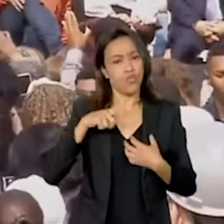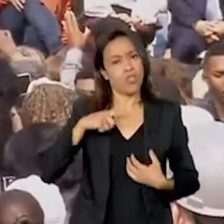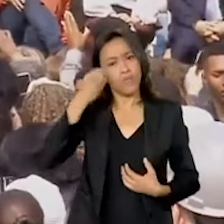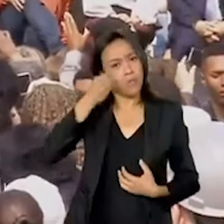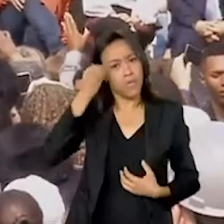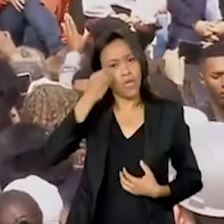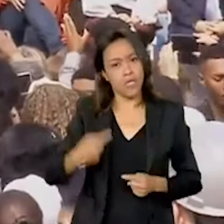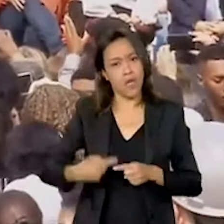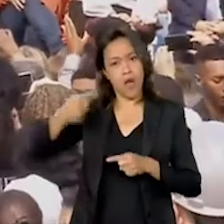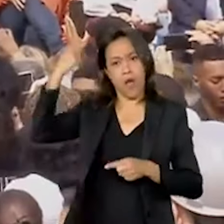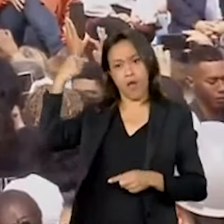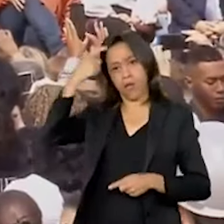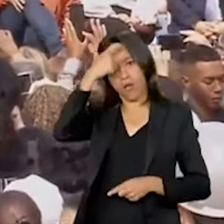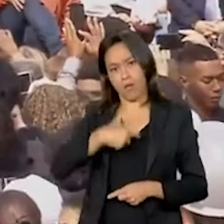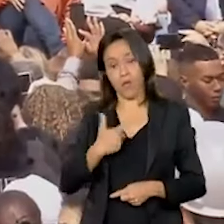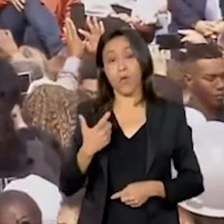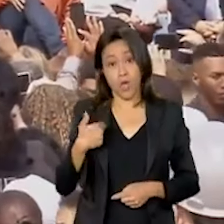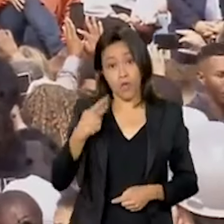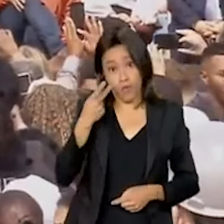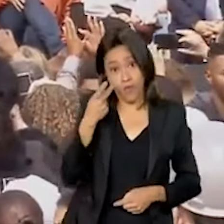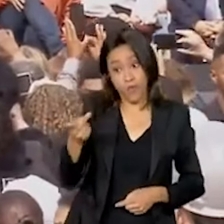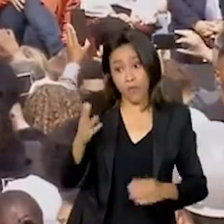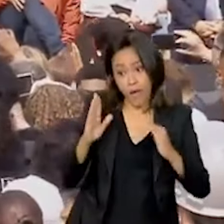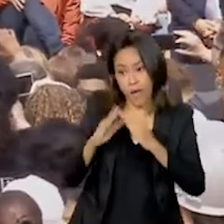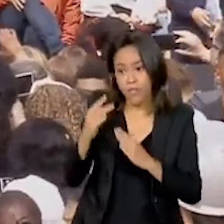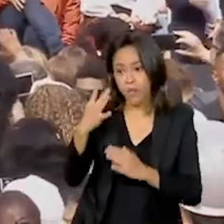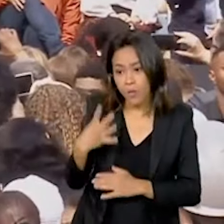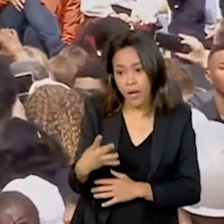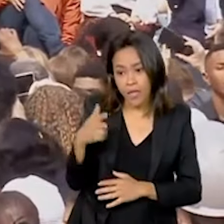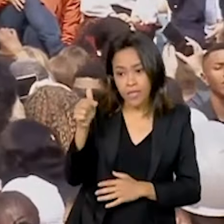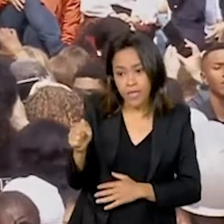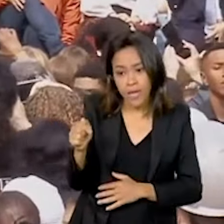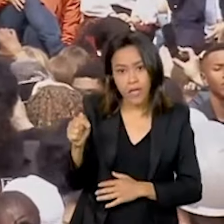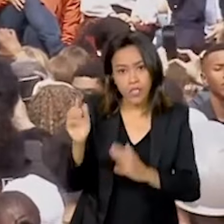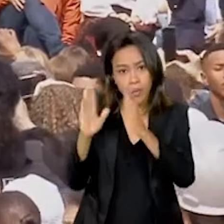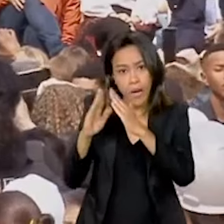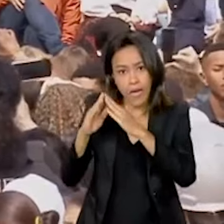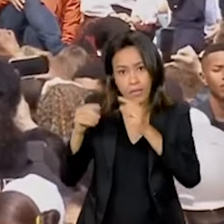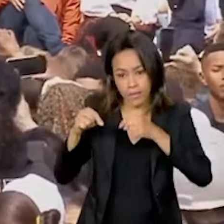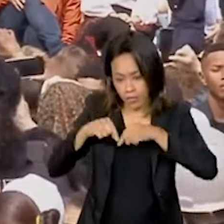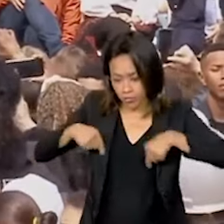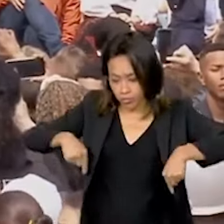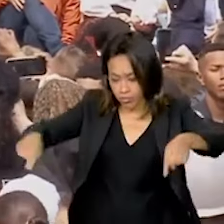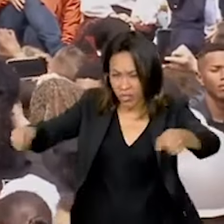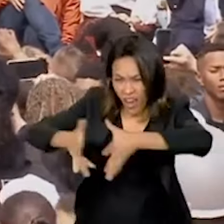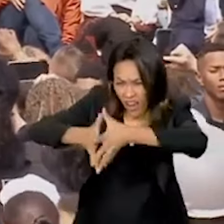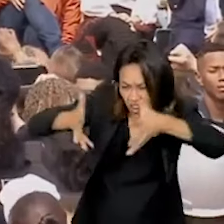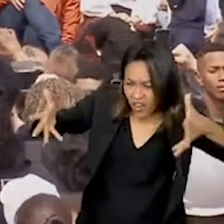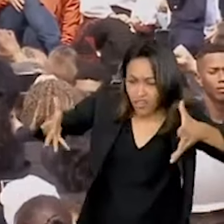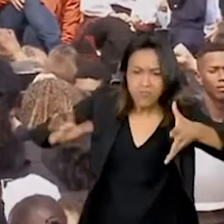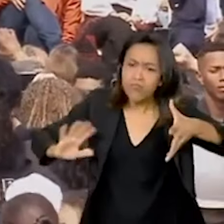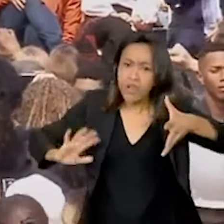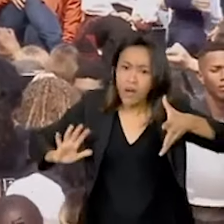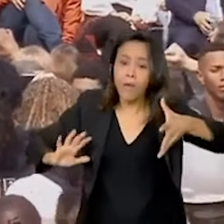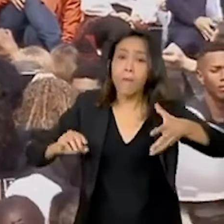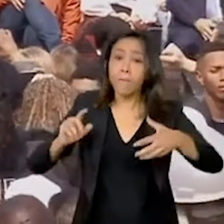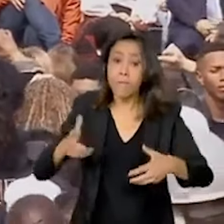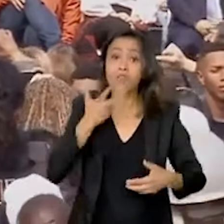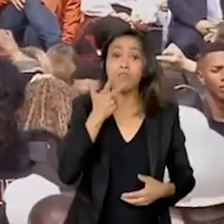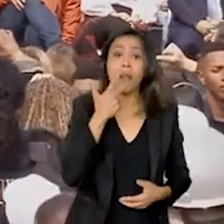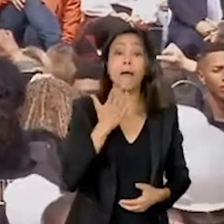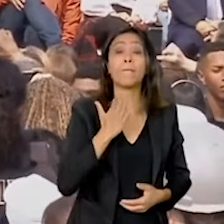ver uma casa agora de 47 metros quadrados. Não é uma casa enorme, Mas eu quero dizer para vocês que a